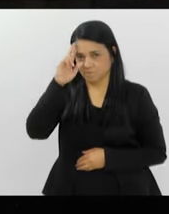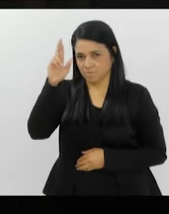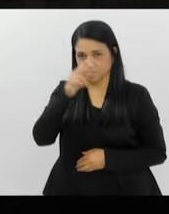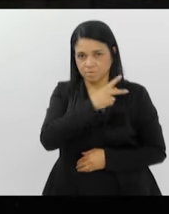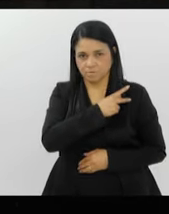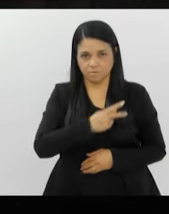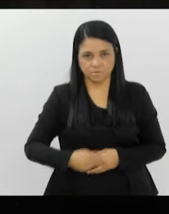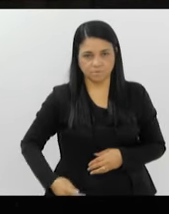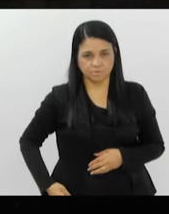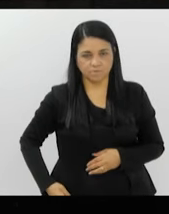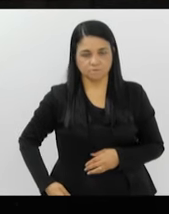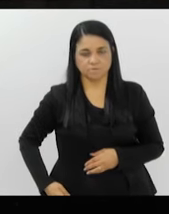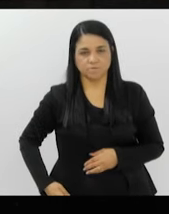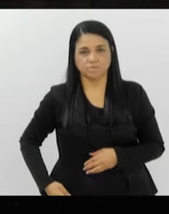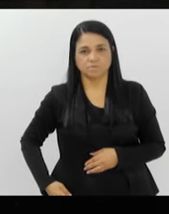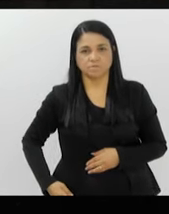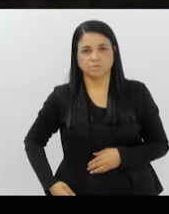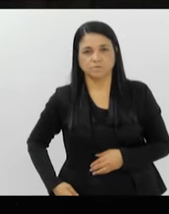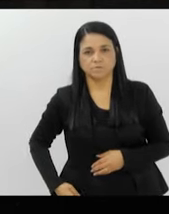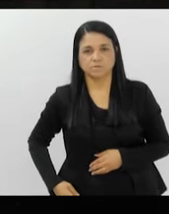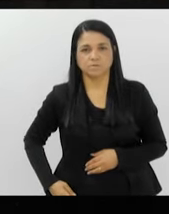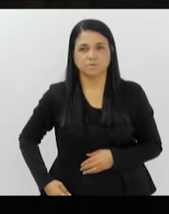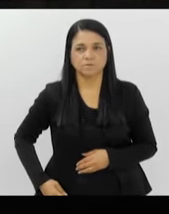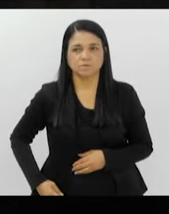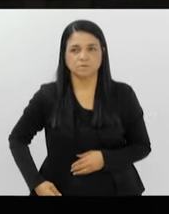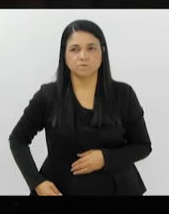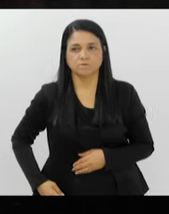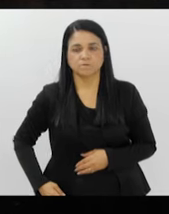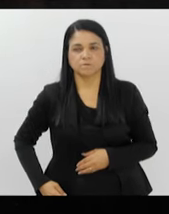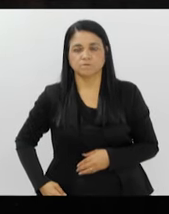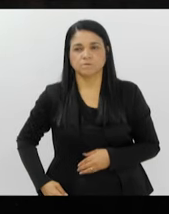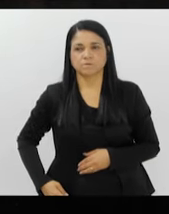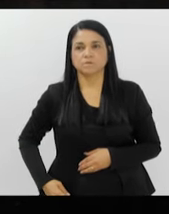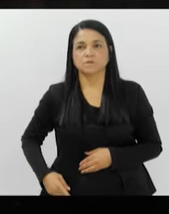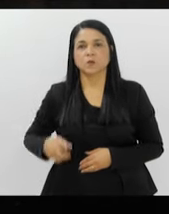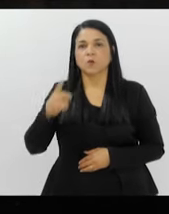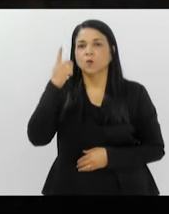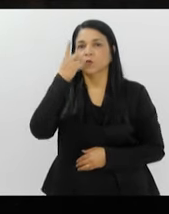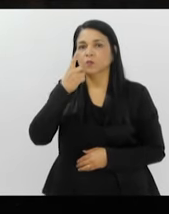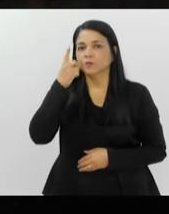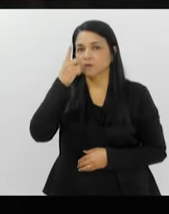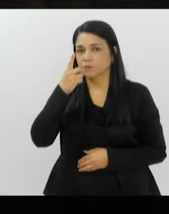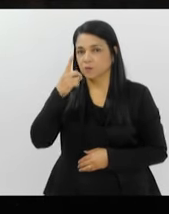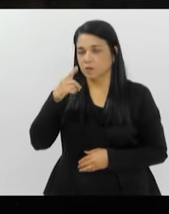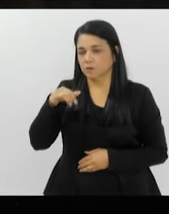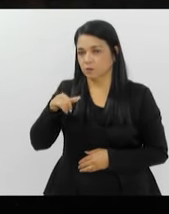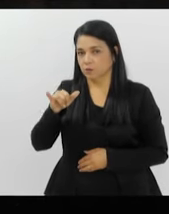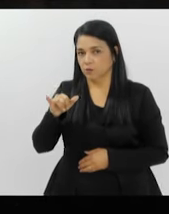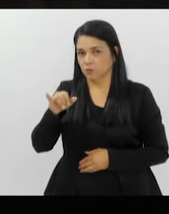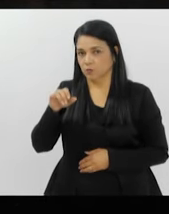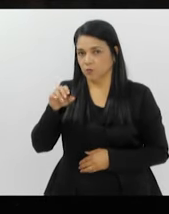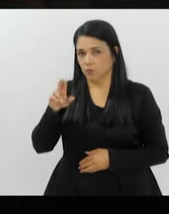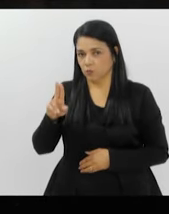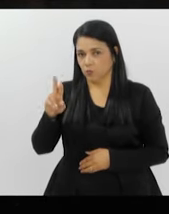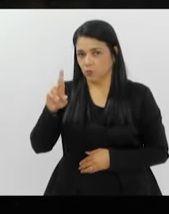Presidente pretende o ilustre Deputado Yuri do